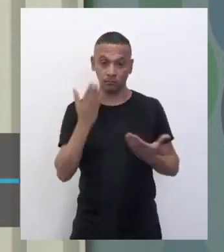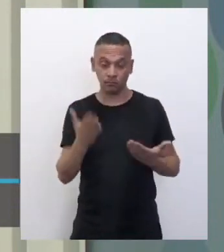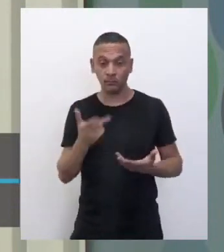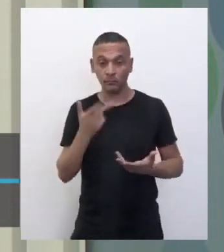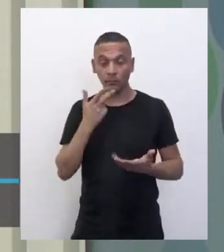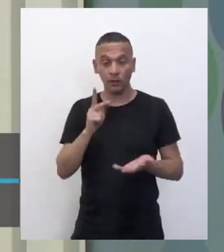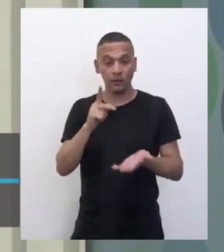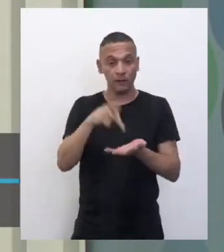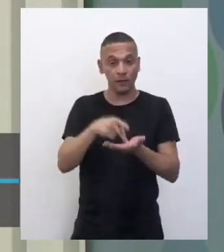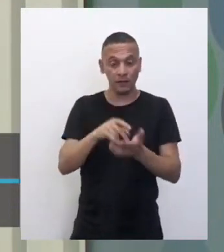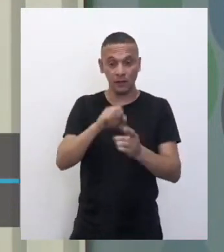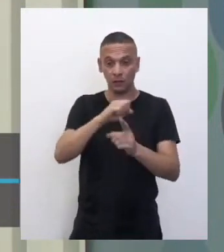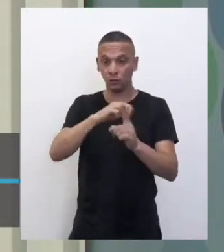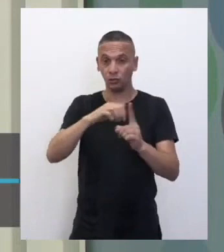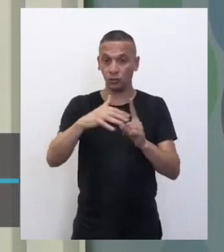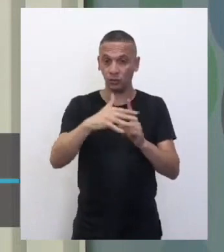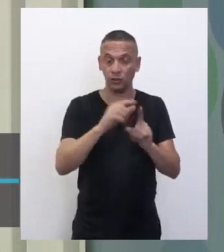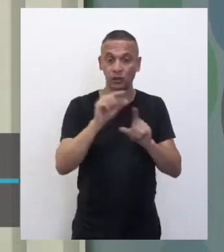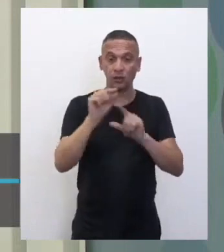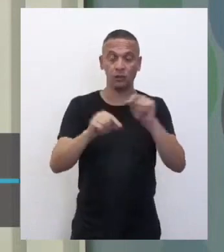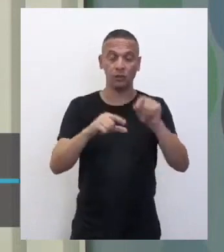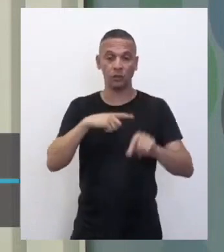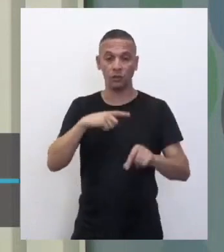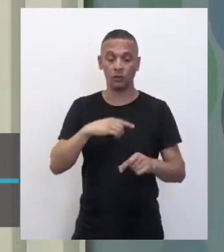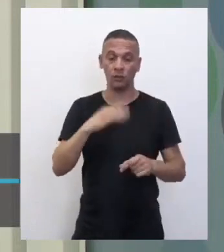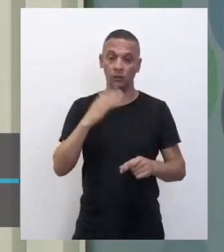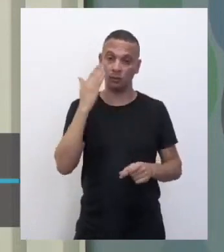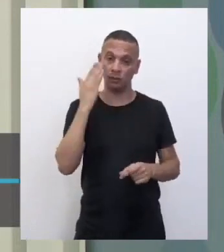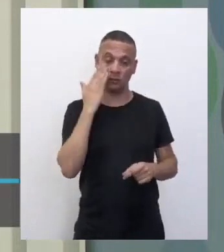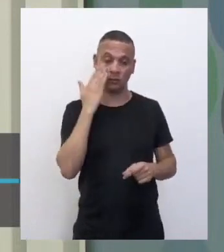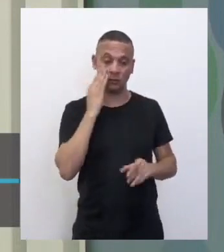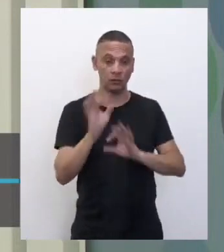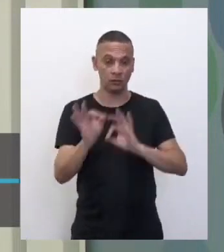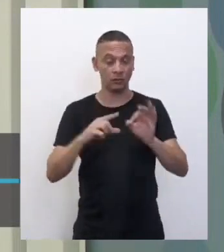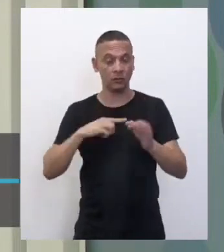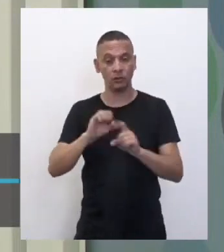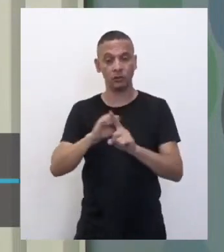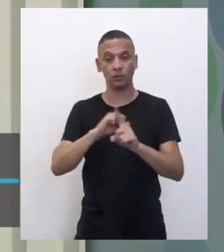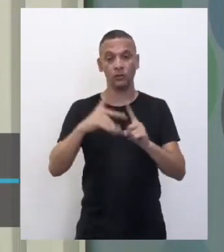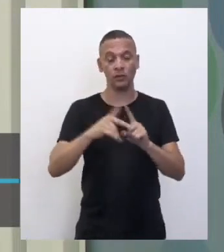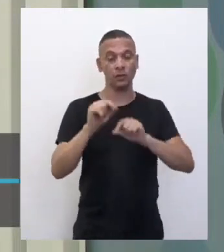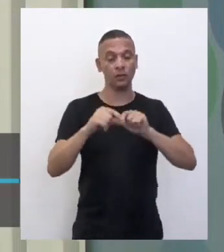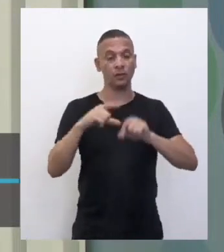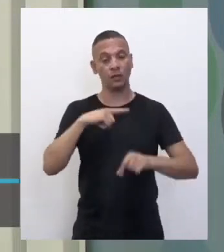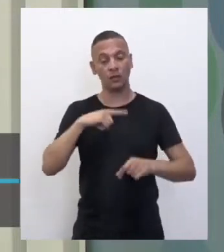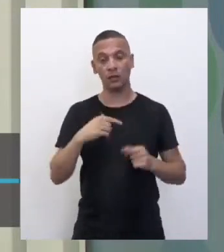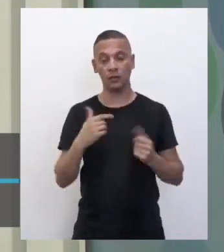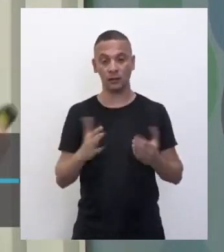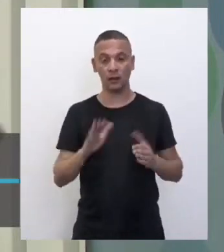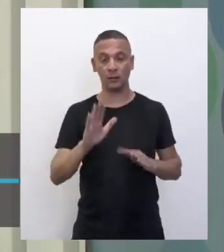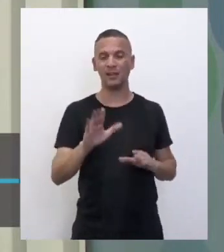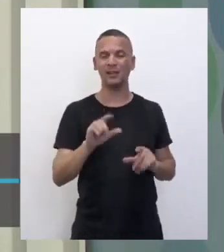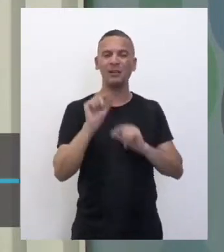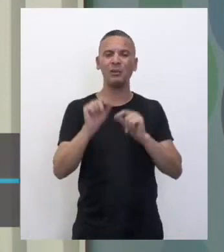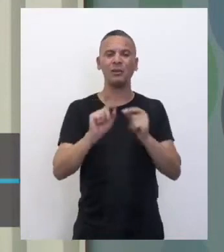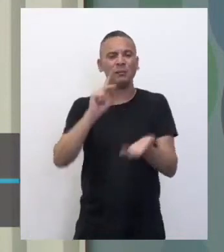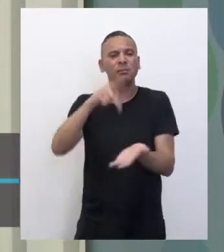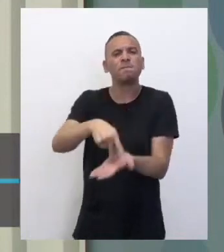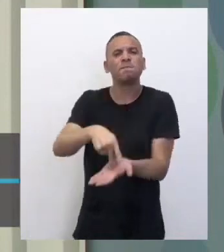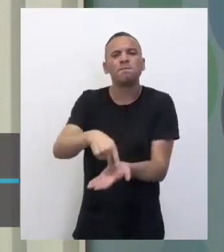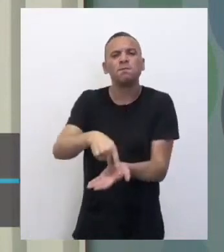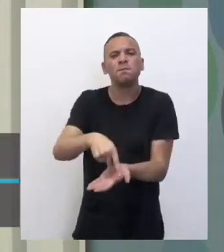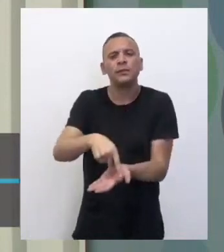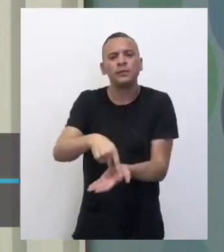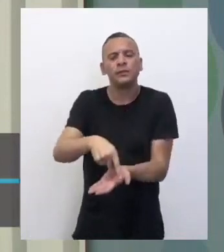de realidade social é uma expressão que a gente usa o tempo inteiro, a realidade social é isso, a realidade social é aquilo, mas, o que é realidade?